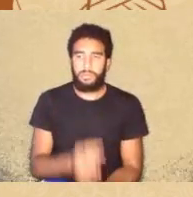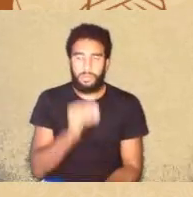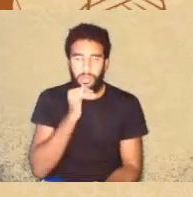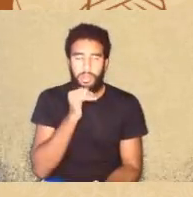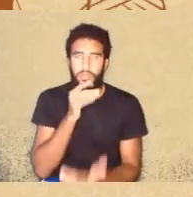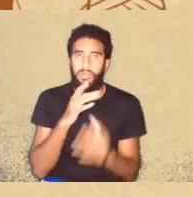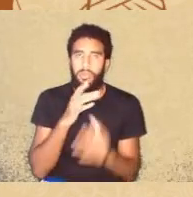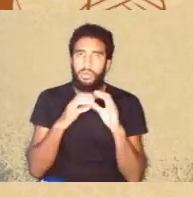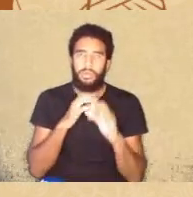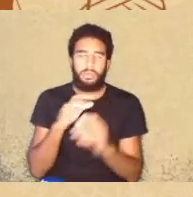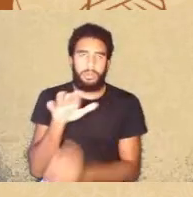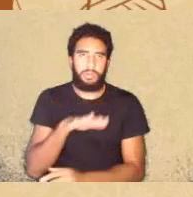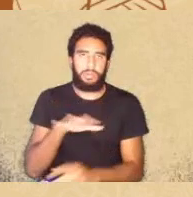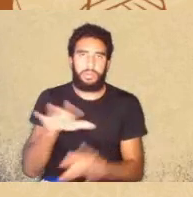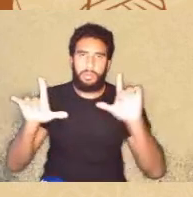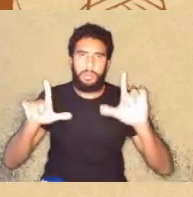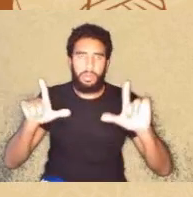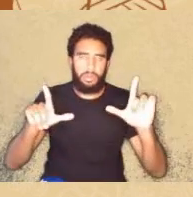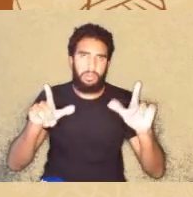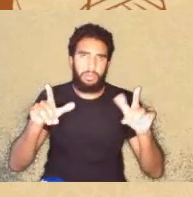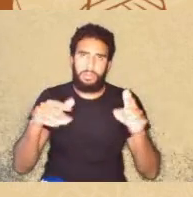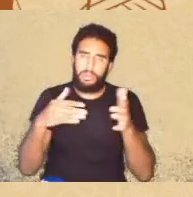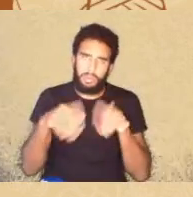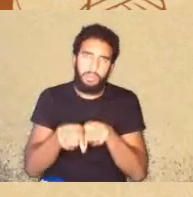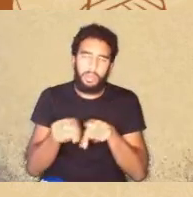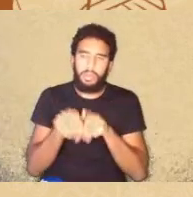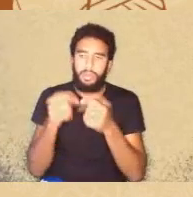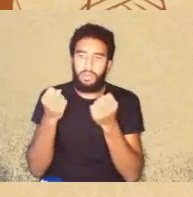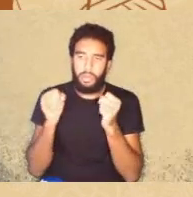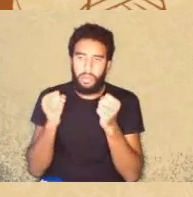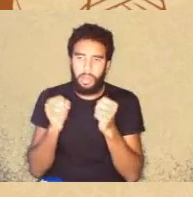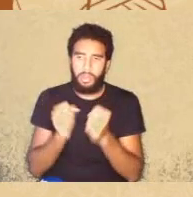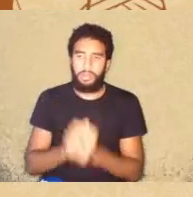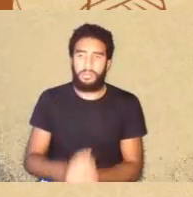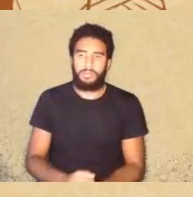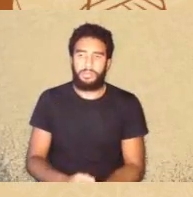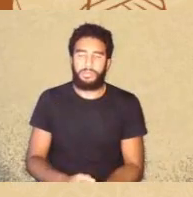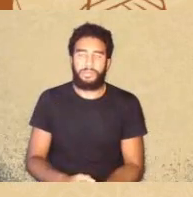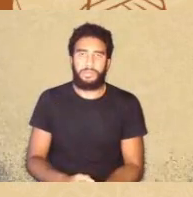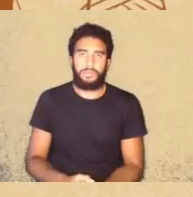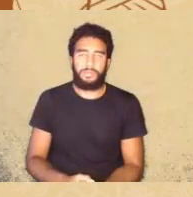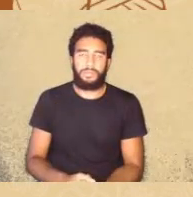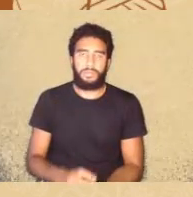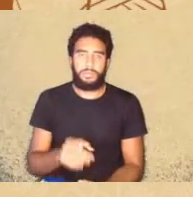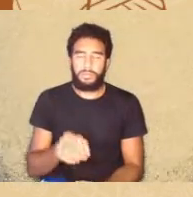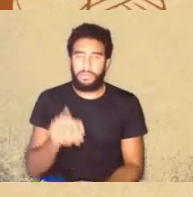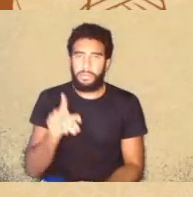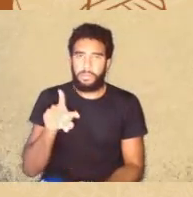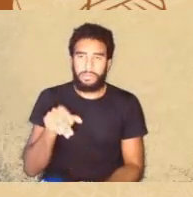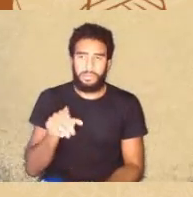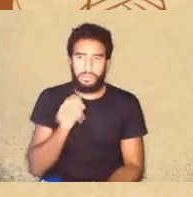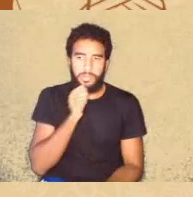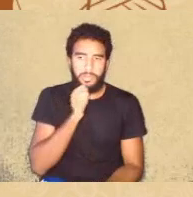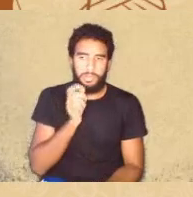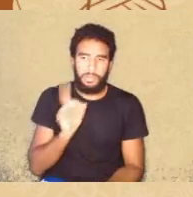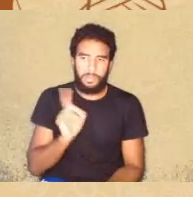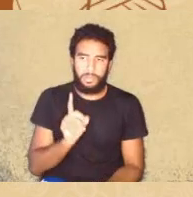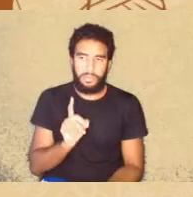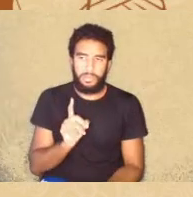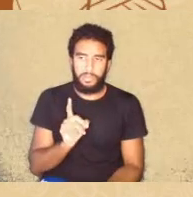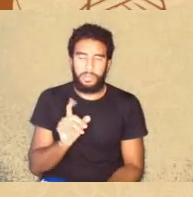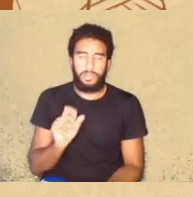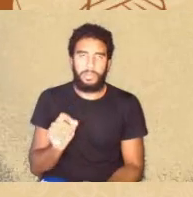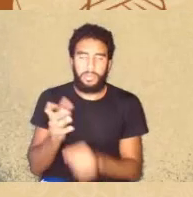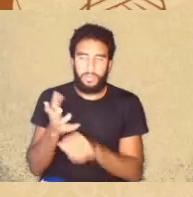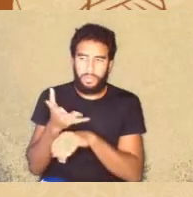academia, não chegam a entrar nessa questão da dimensão qualitativa desse